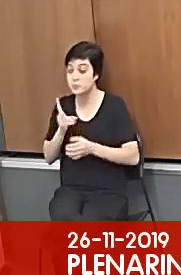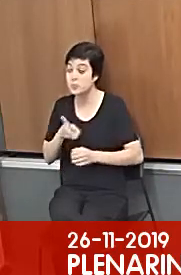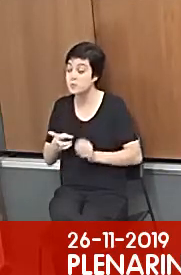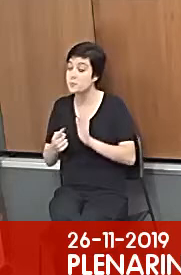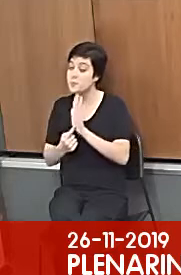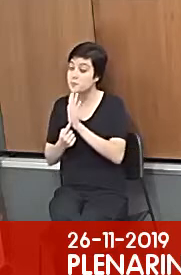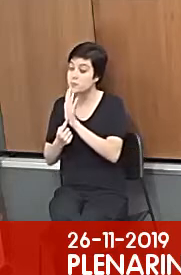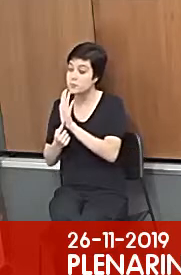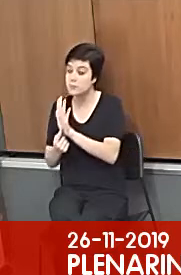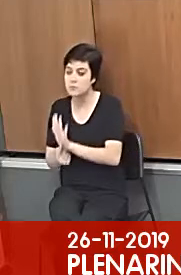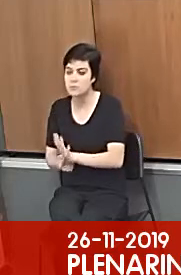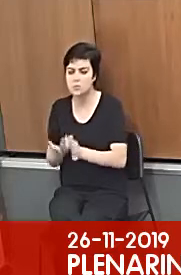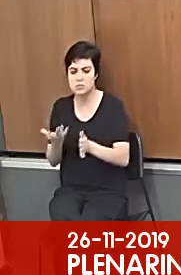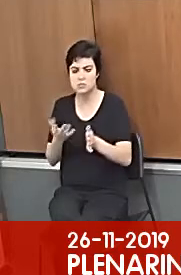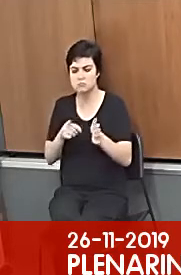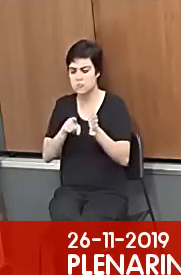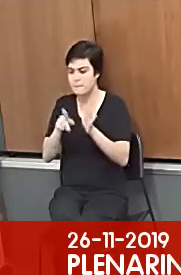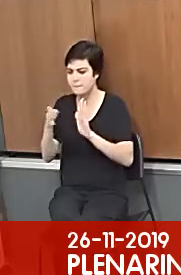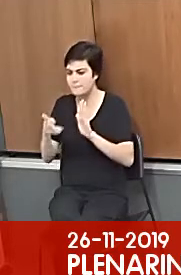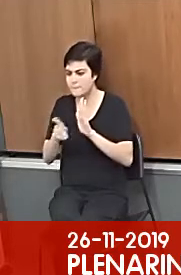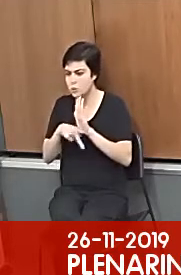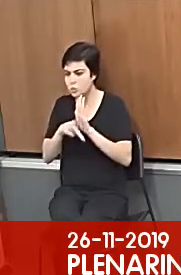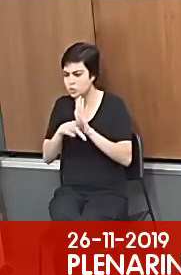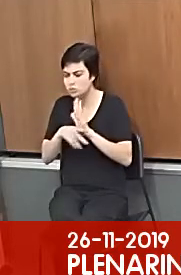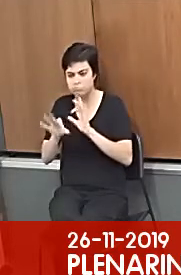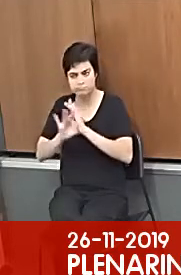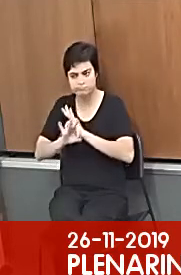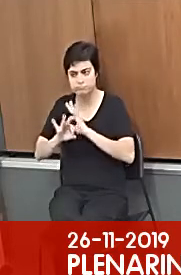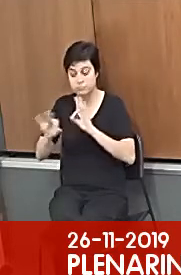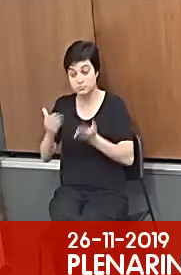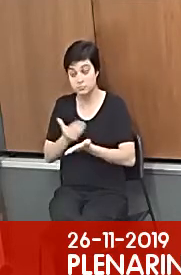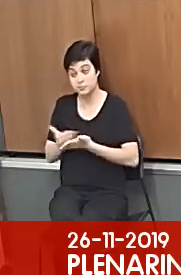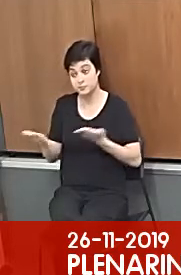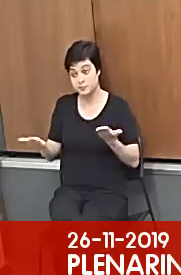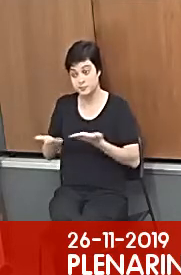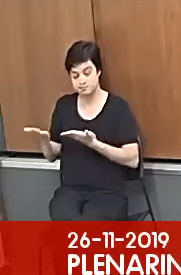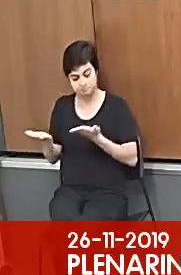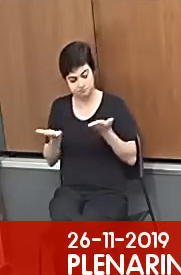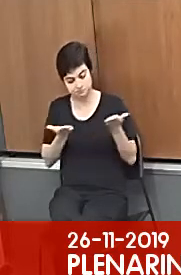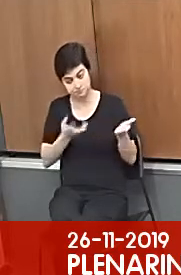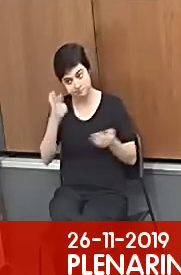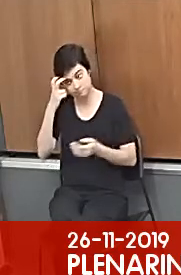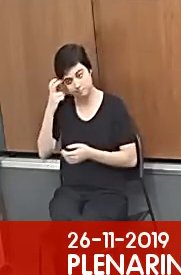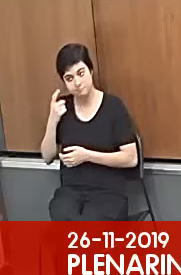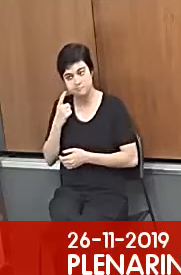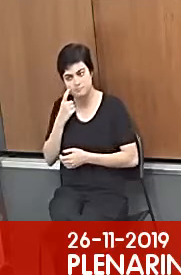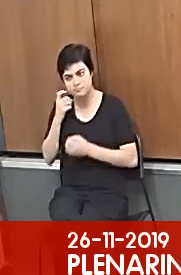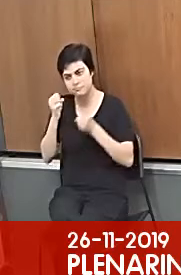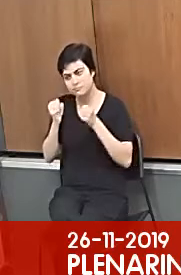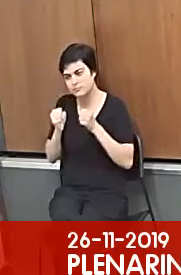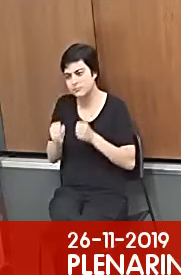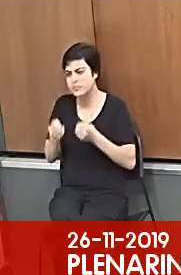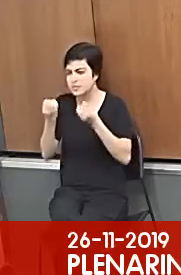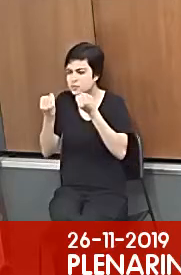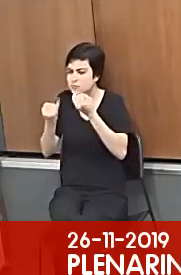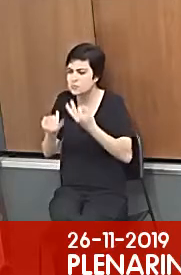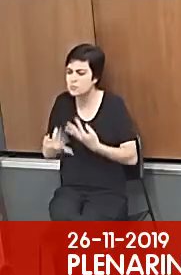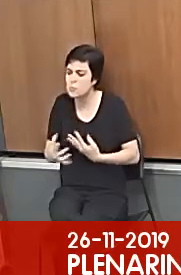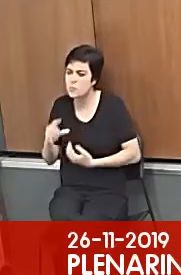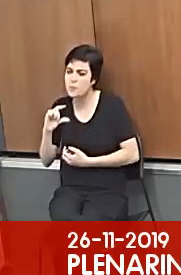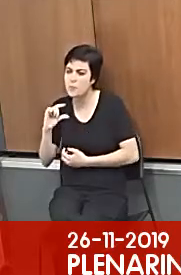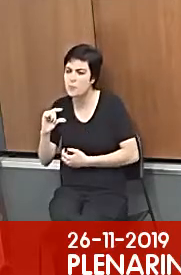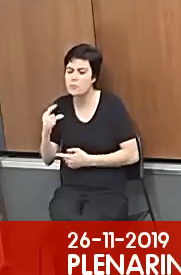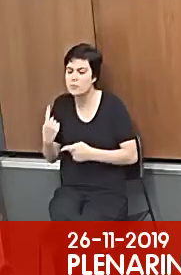aqui bons requerimentos, bons projetos. Então, eu vou iniciar passando a palavra para o deputado para que ele possa descrever um pouquinho